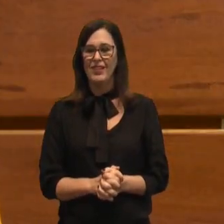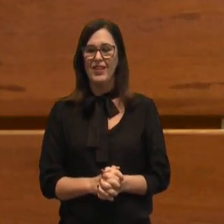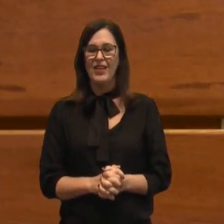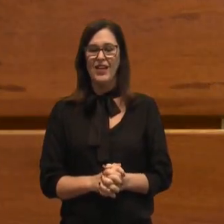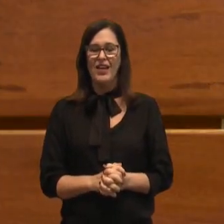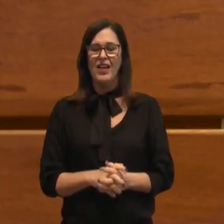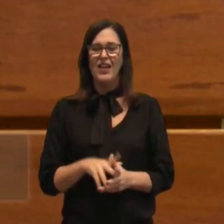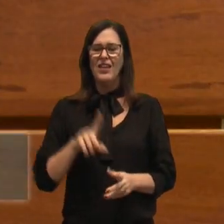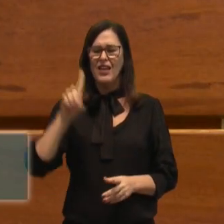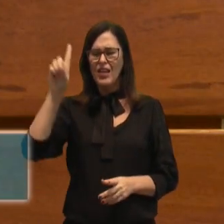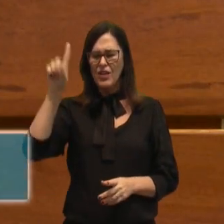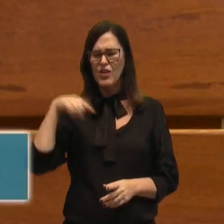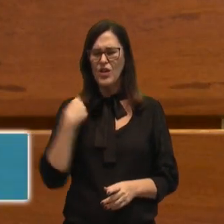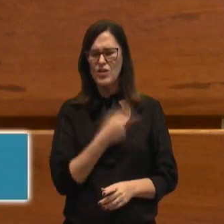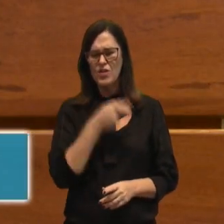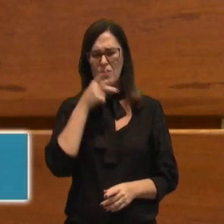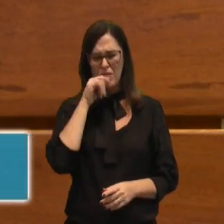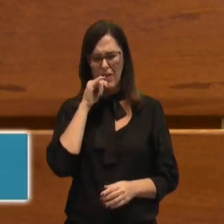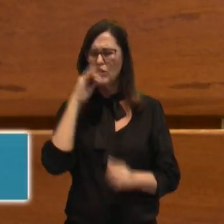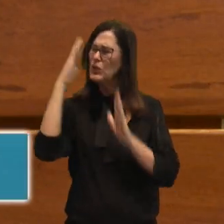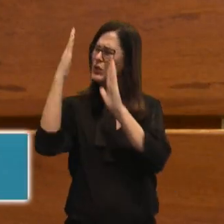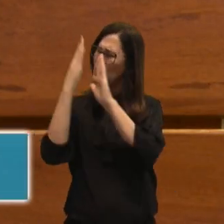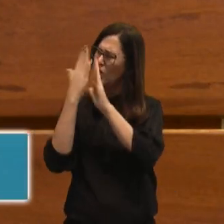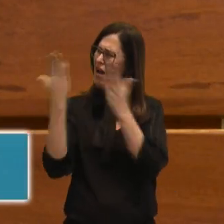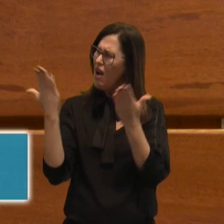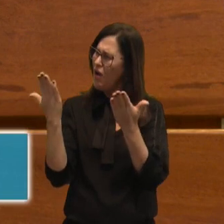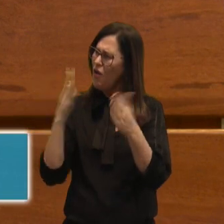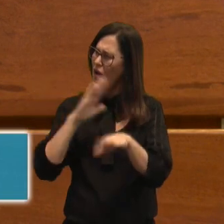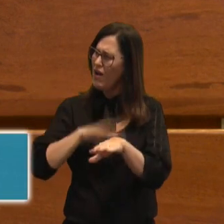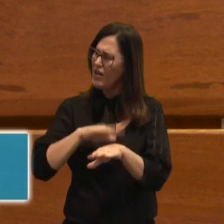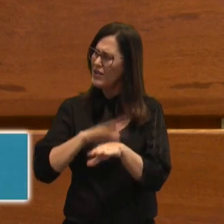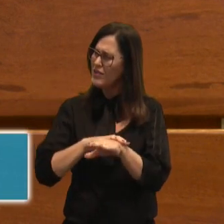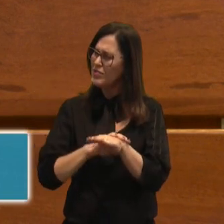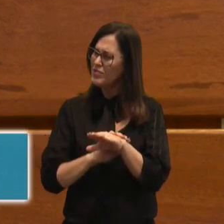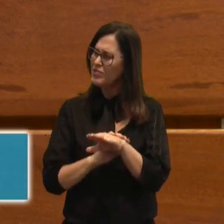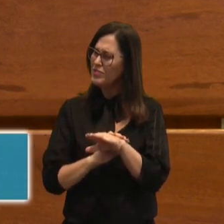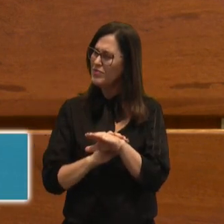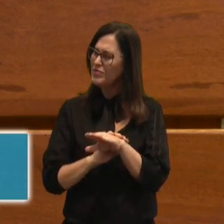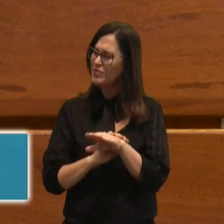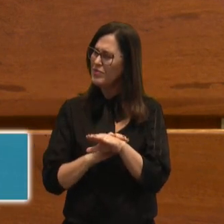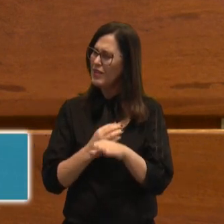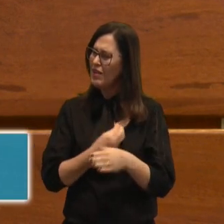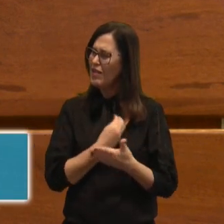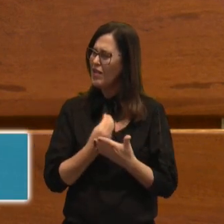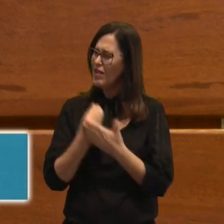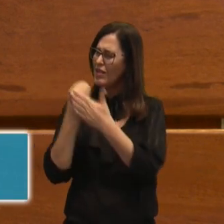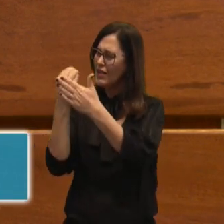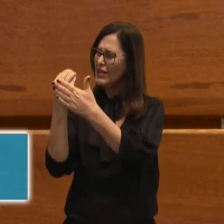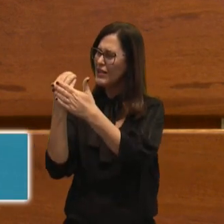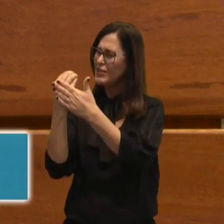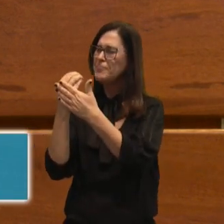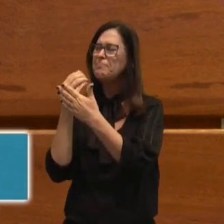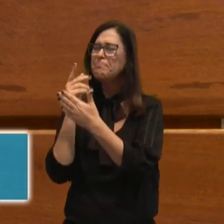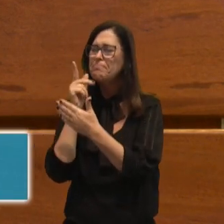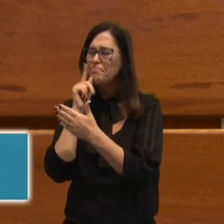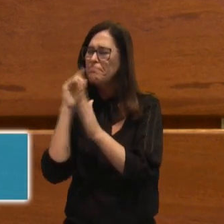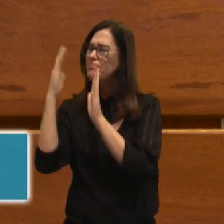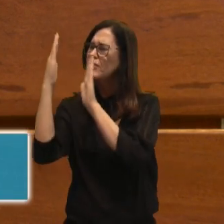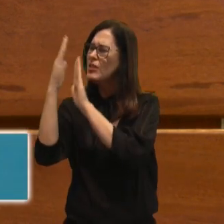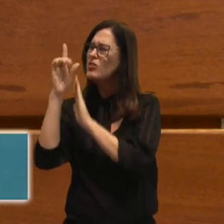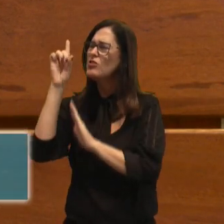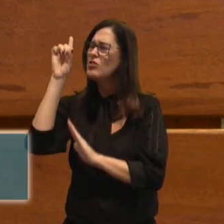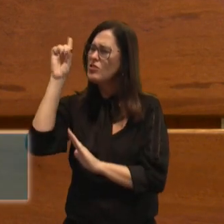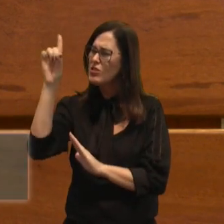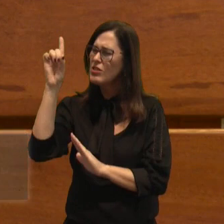Nosso Deus e nosso Pai, nos colocamos diante de Ti nesta hora, Senhor, colocando nossas vidas, Pai, diante de